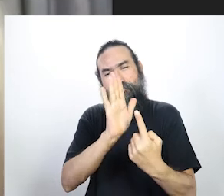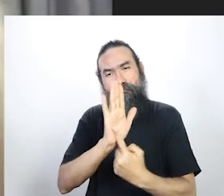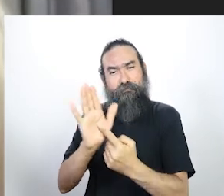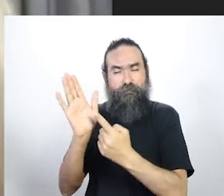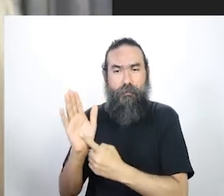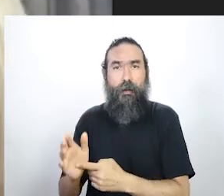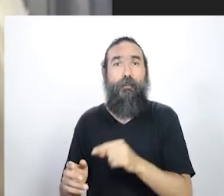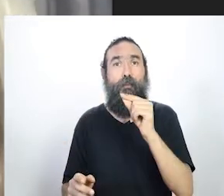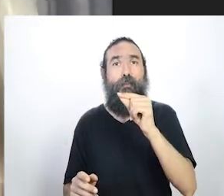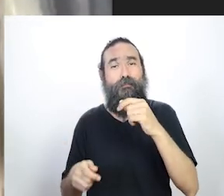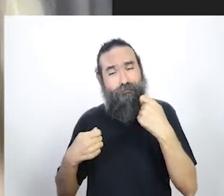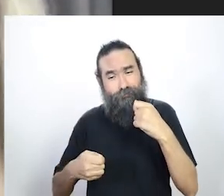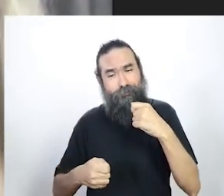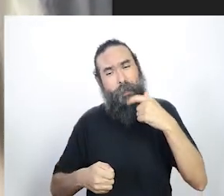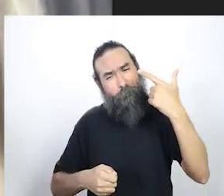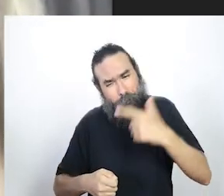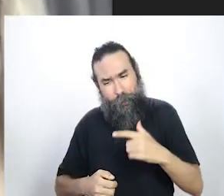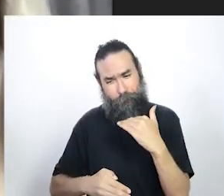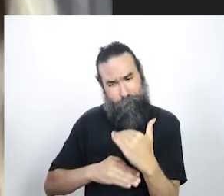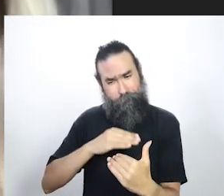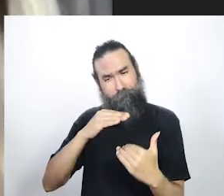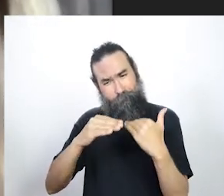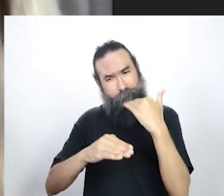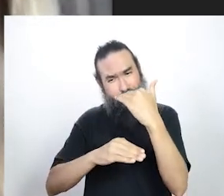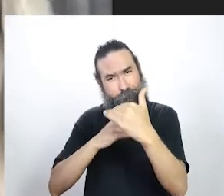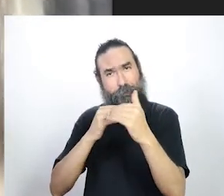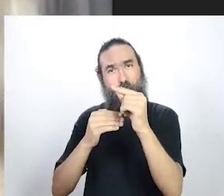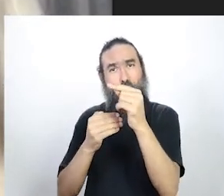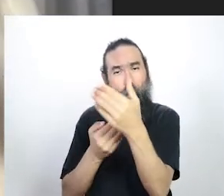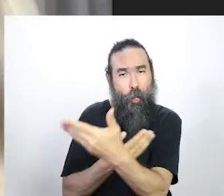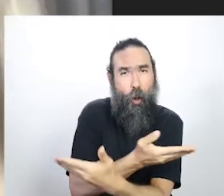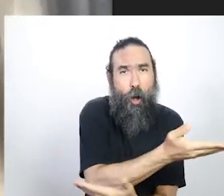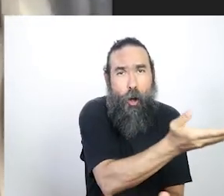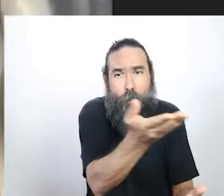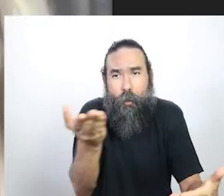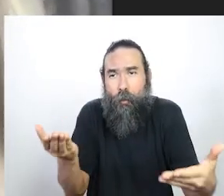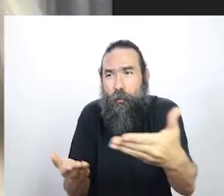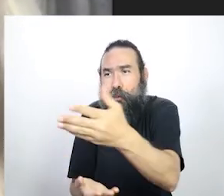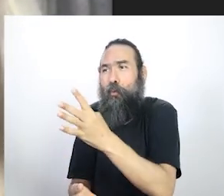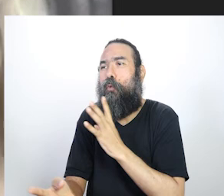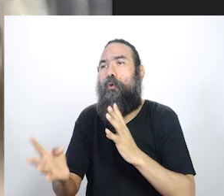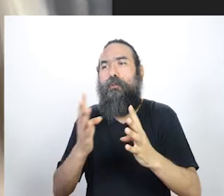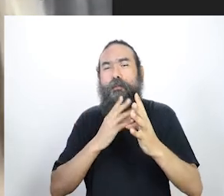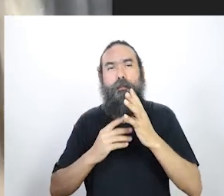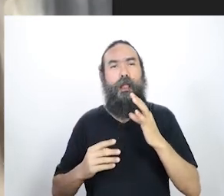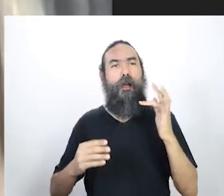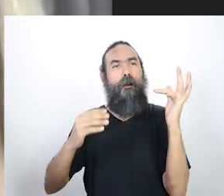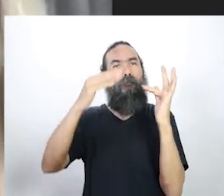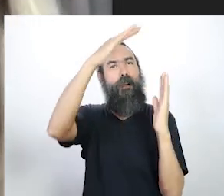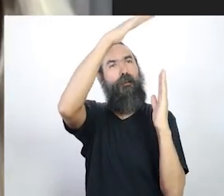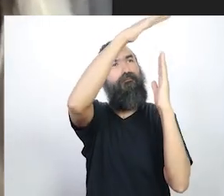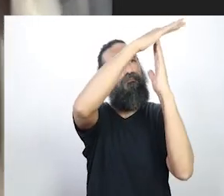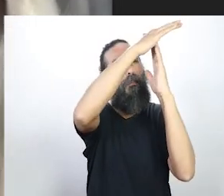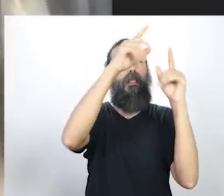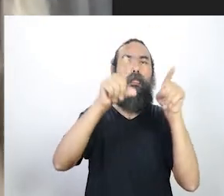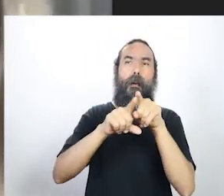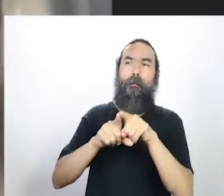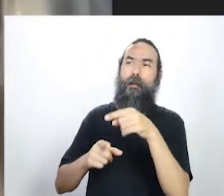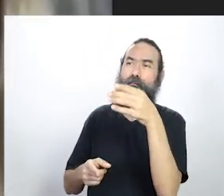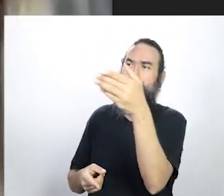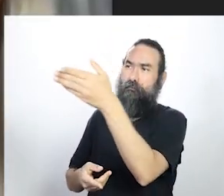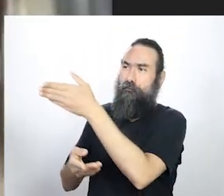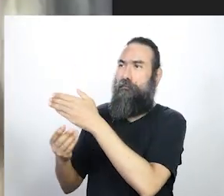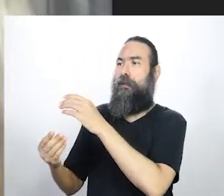ações, mas a gente potencializar cada vez mais essa troca entre o saber acadêmico e o